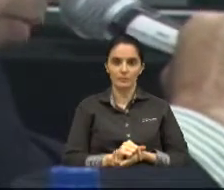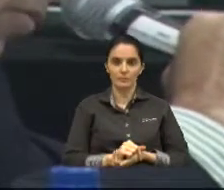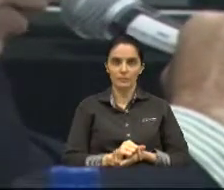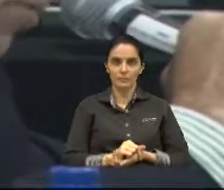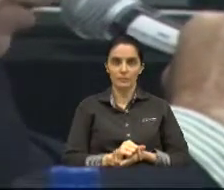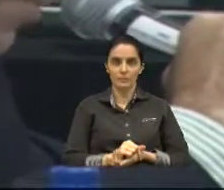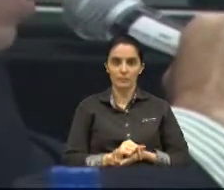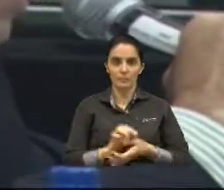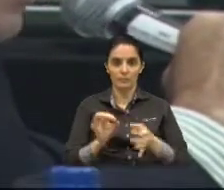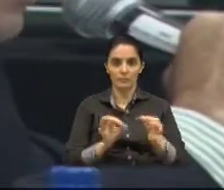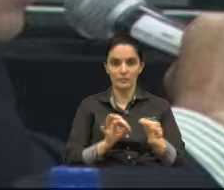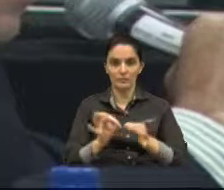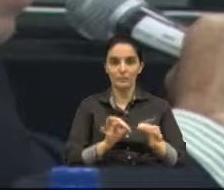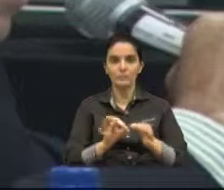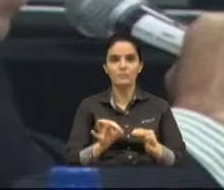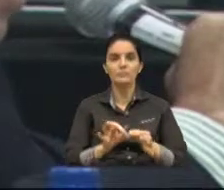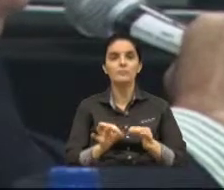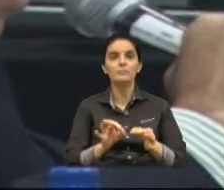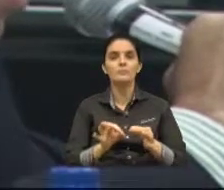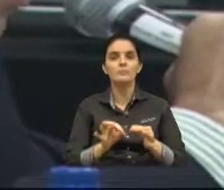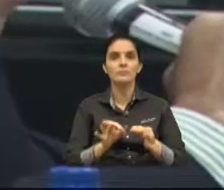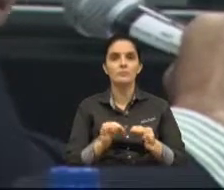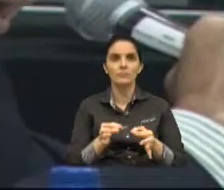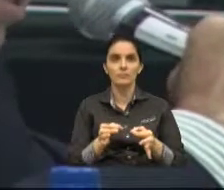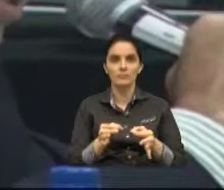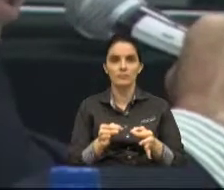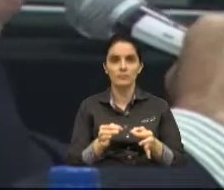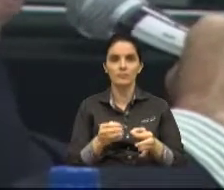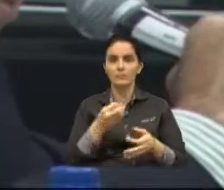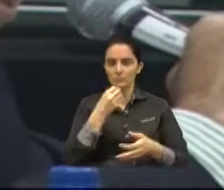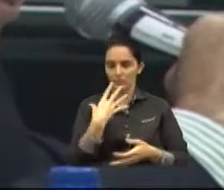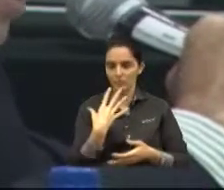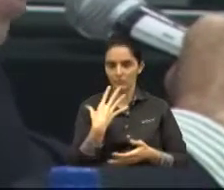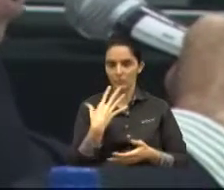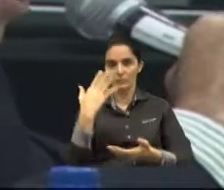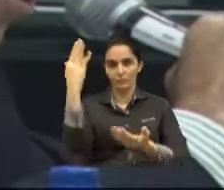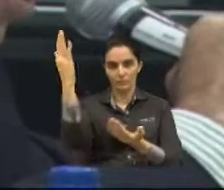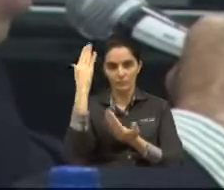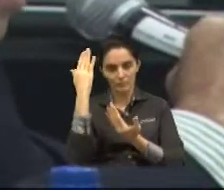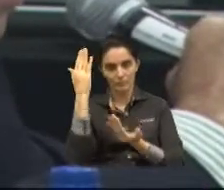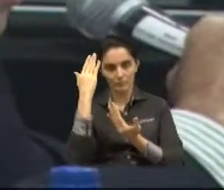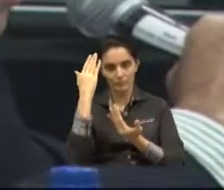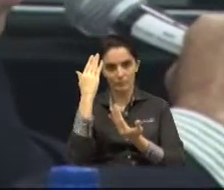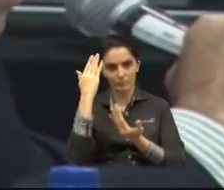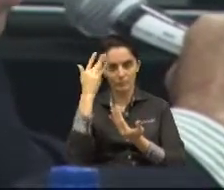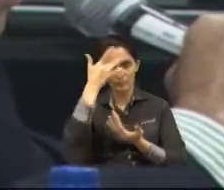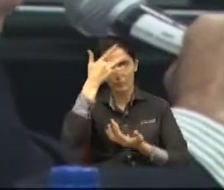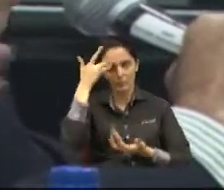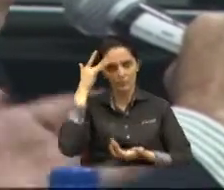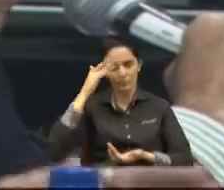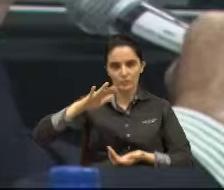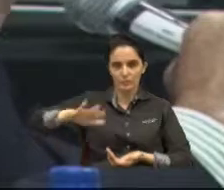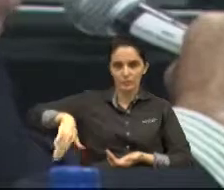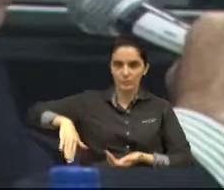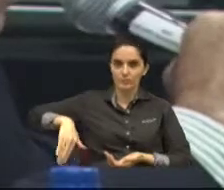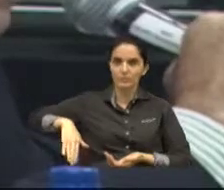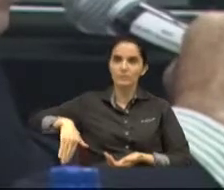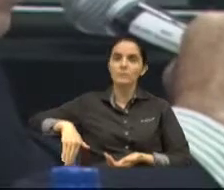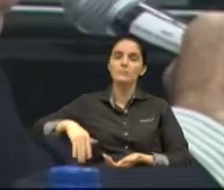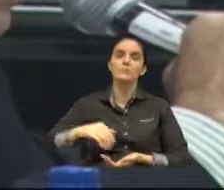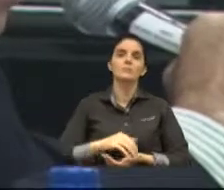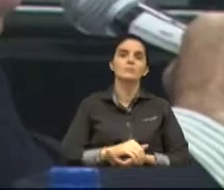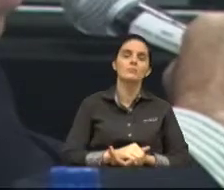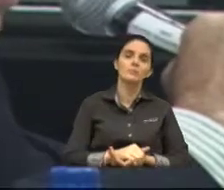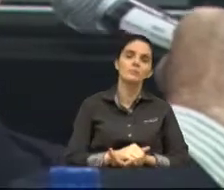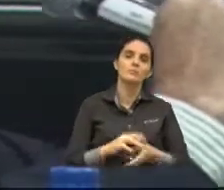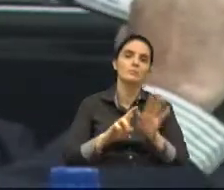um projeto que merece a homenagem a esse nadador, que tão bem representa a